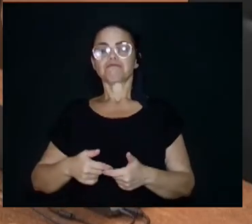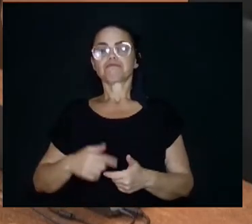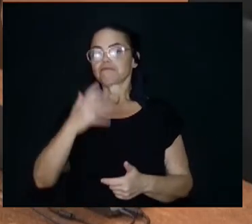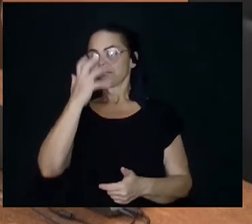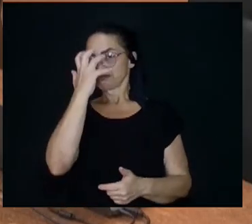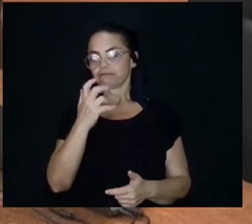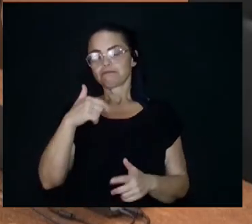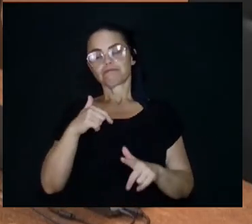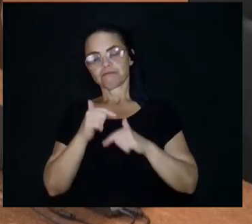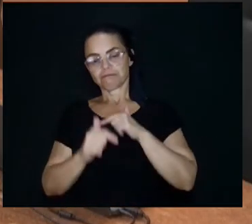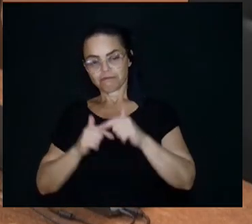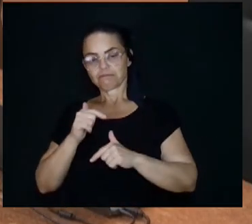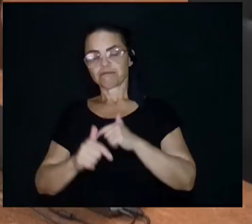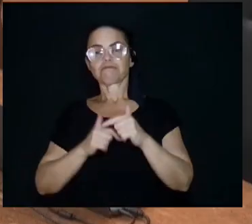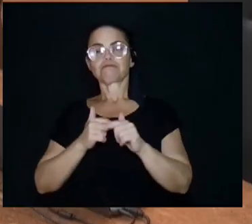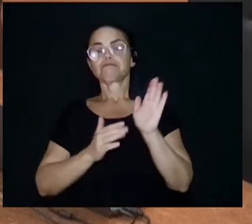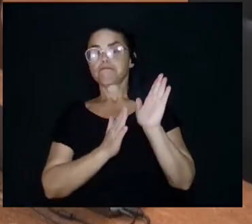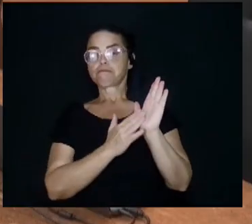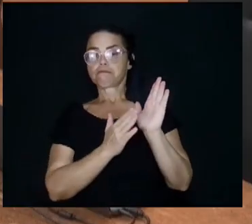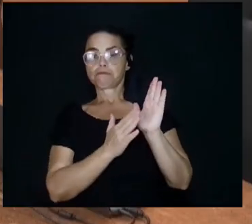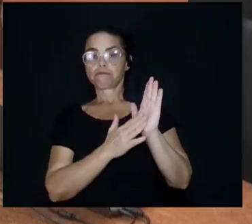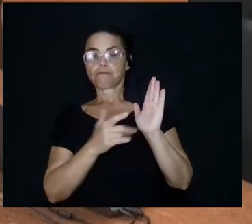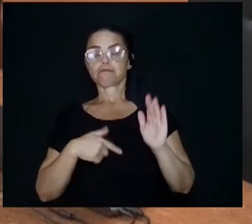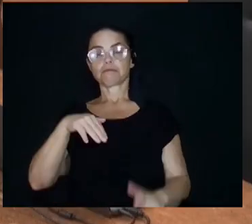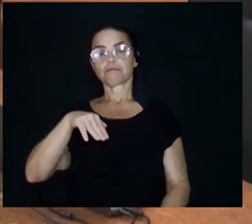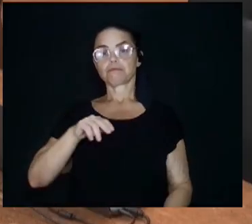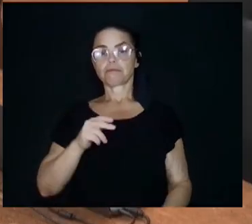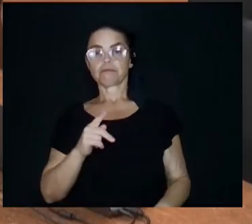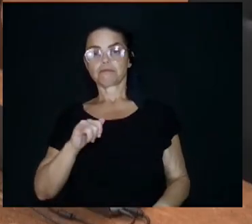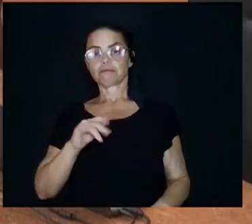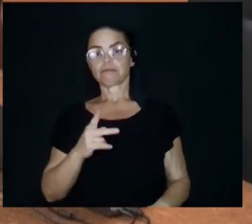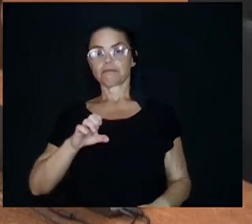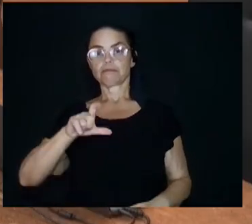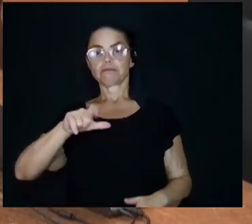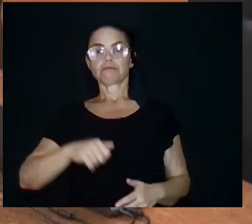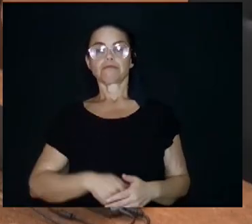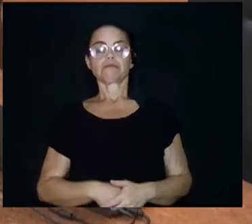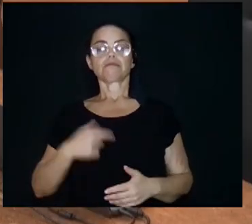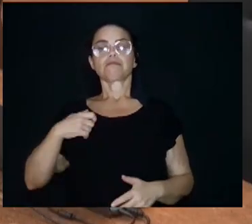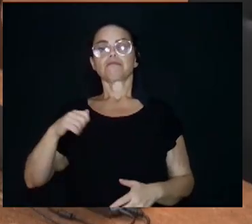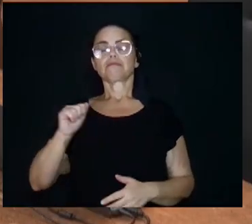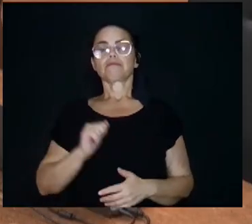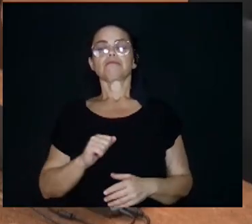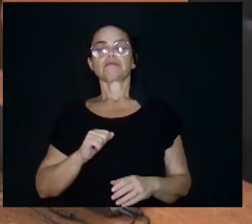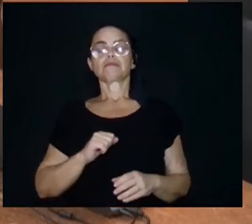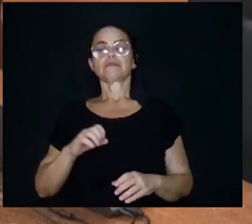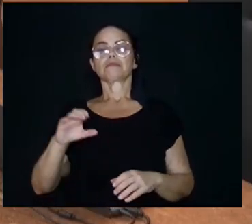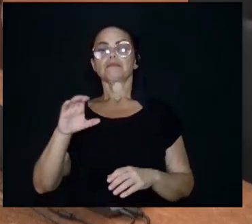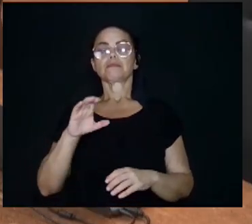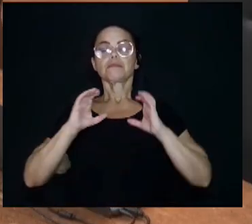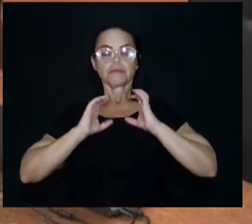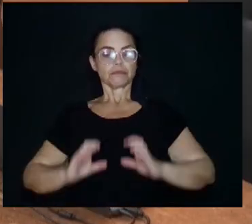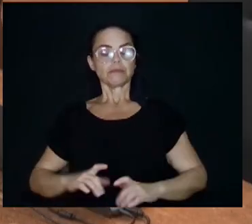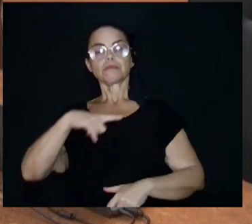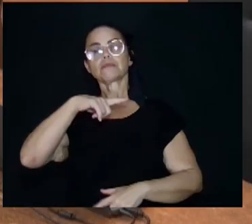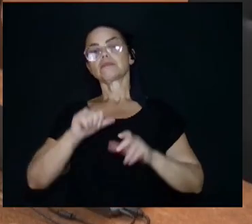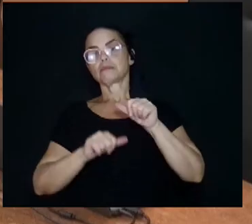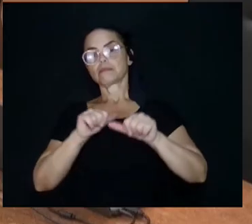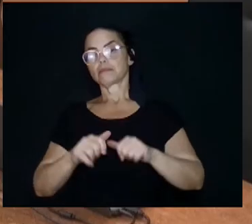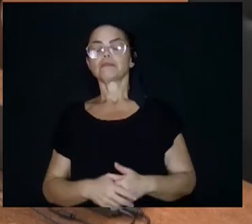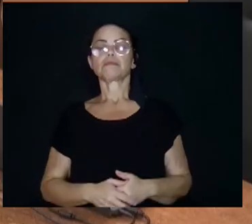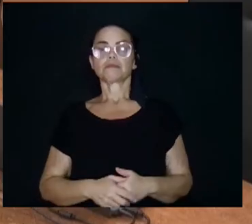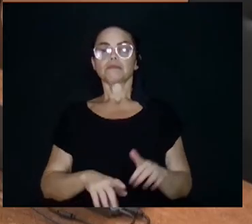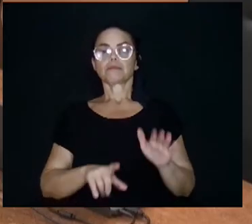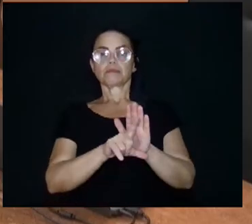na proposta que o Michael Douglas, um cidadão de Campinas, trouxe, e ter transformado isso em lei. E por